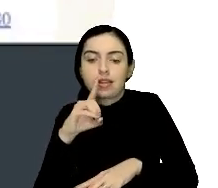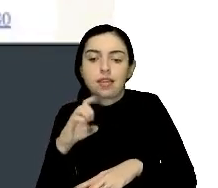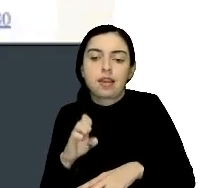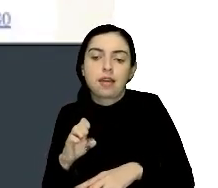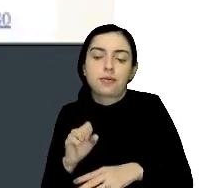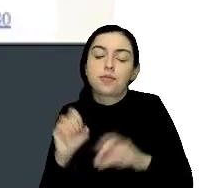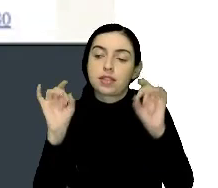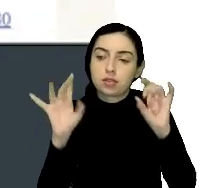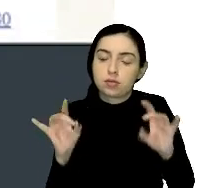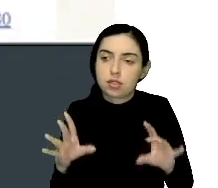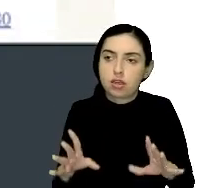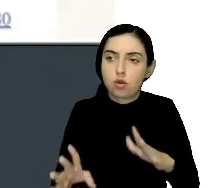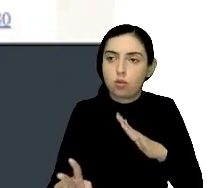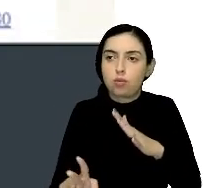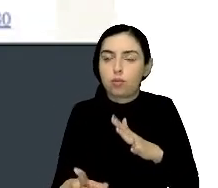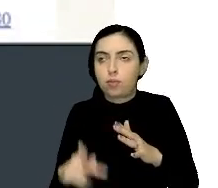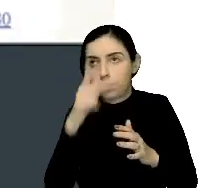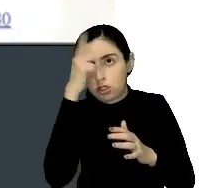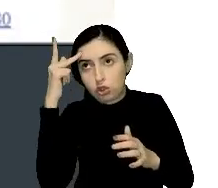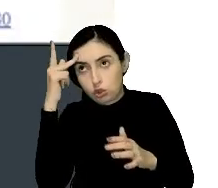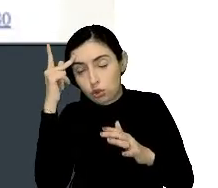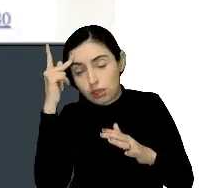pessoas vindas da Síria.